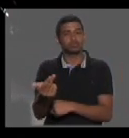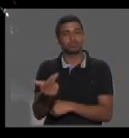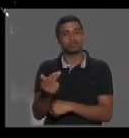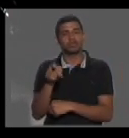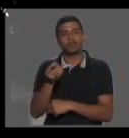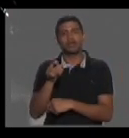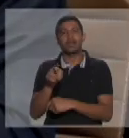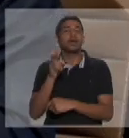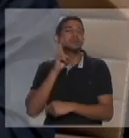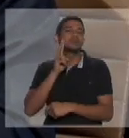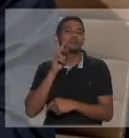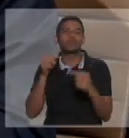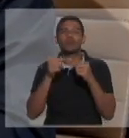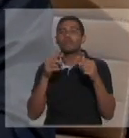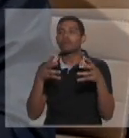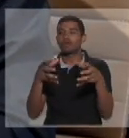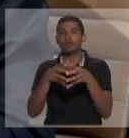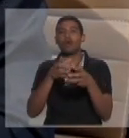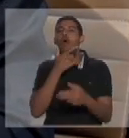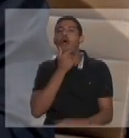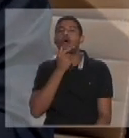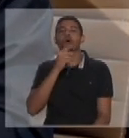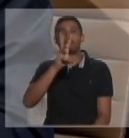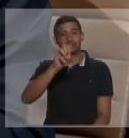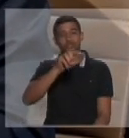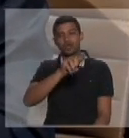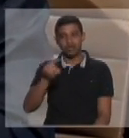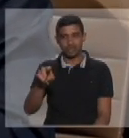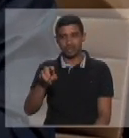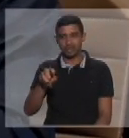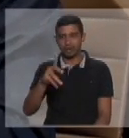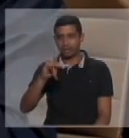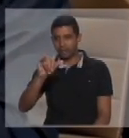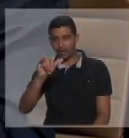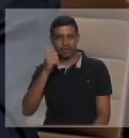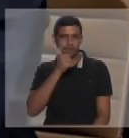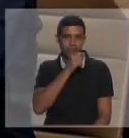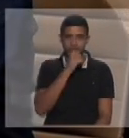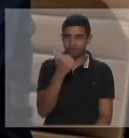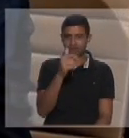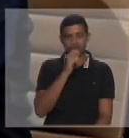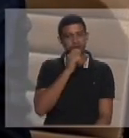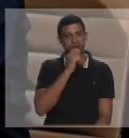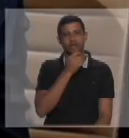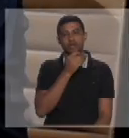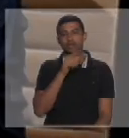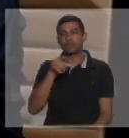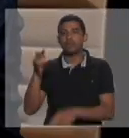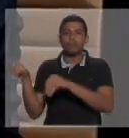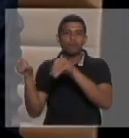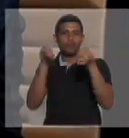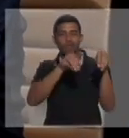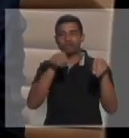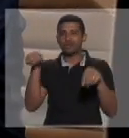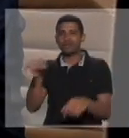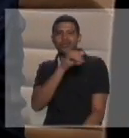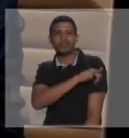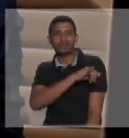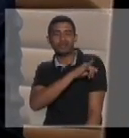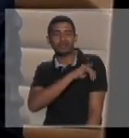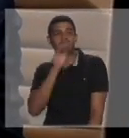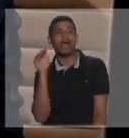história, é a história de 50 meninos negros órfãos. Perfeito. Que foram, né, levados do Rio de Janeiro para o